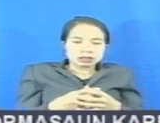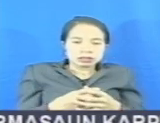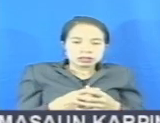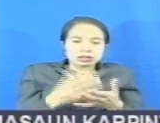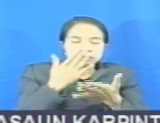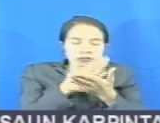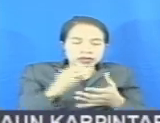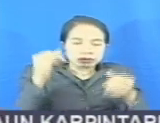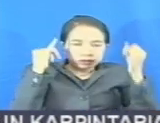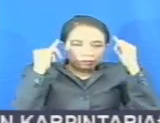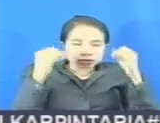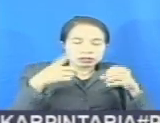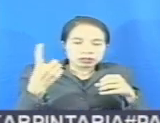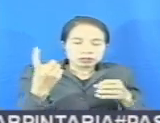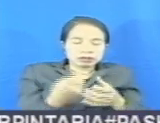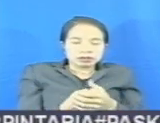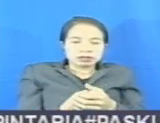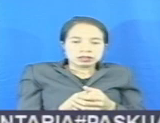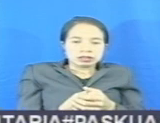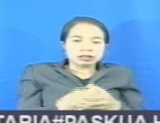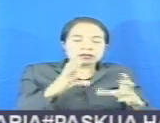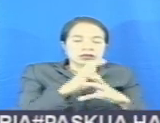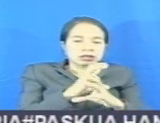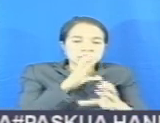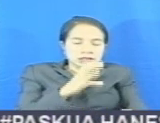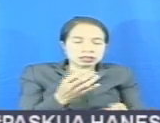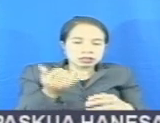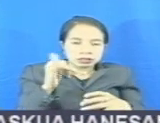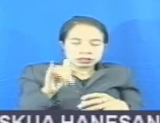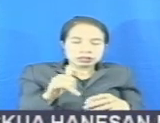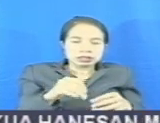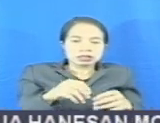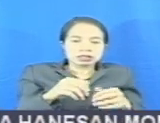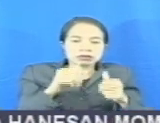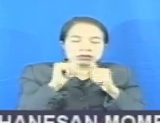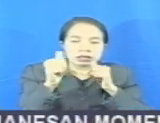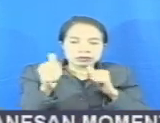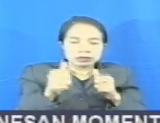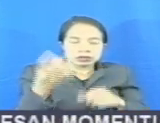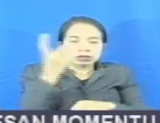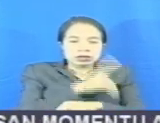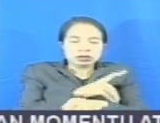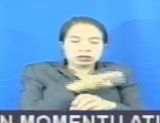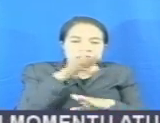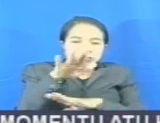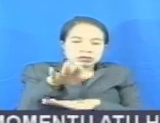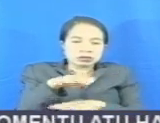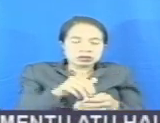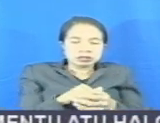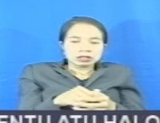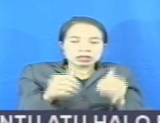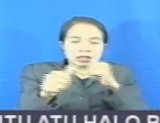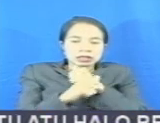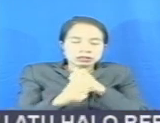e tal, não fato, por exemplo, e tal, e também a careta será, aviso, loro, locrai, e a